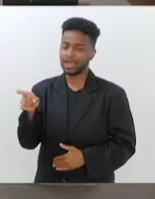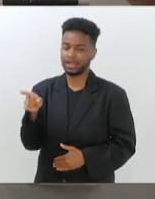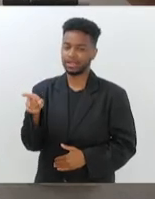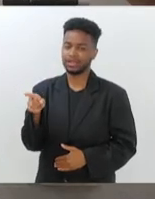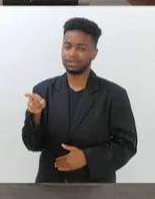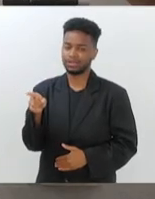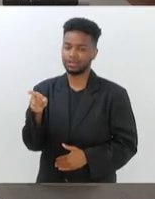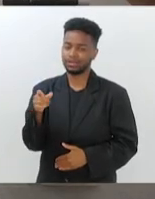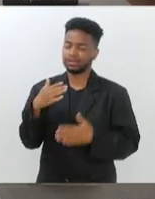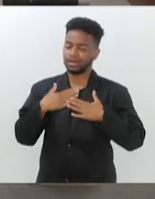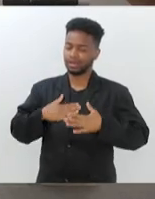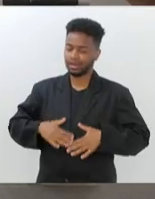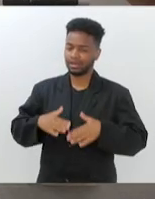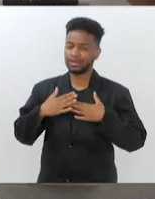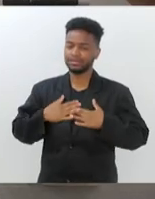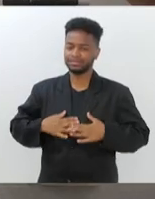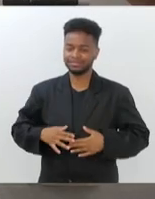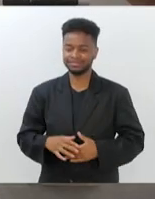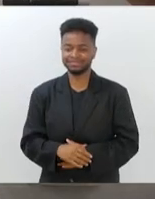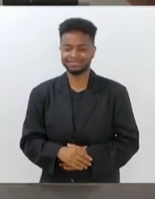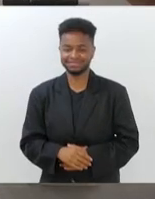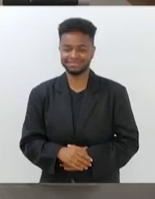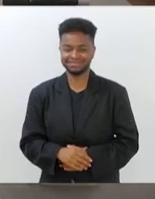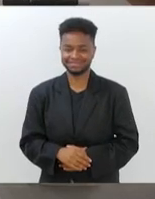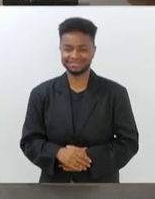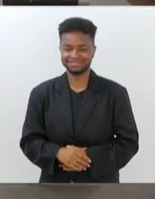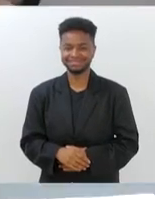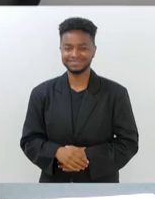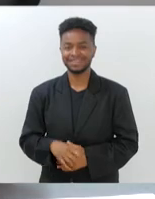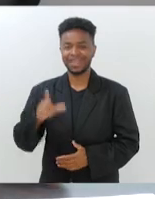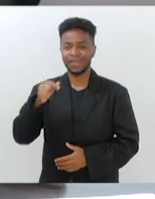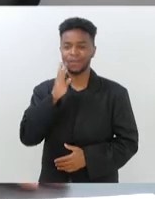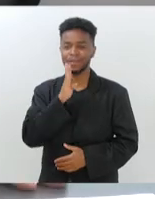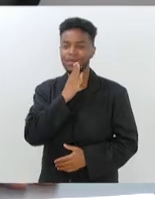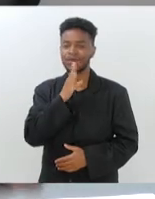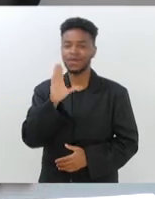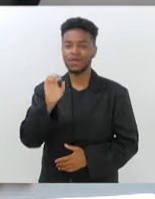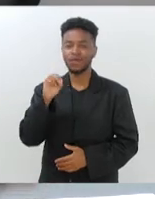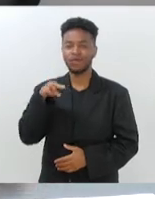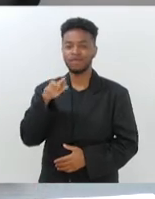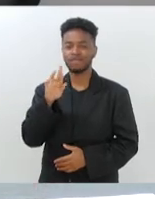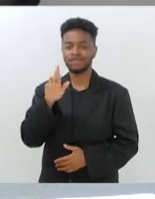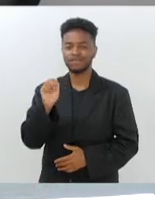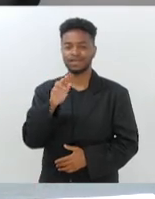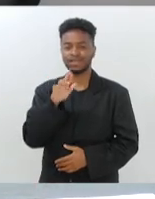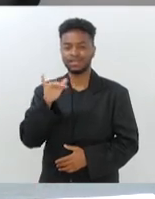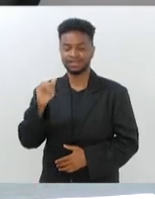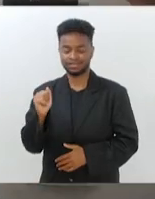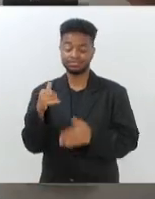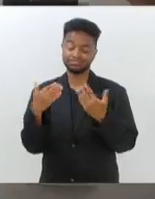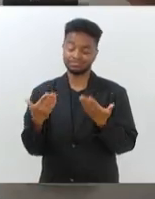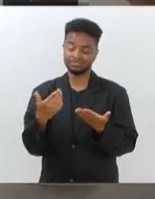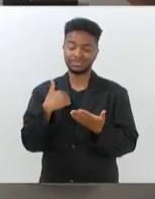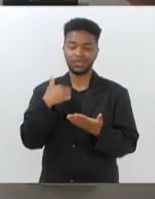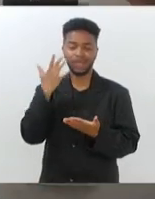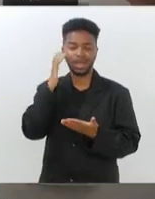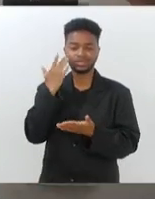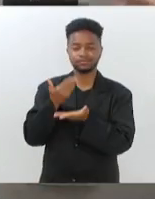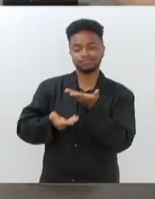acalmando se acalmando né é o boteco da Confraria ficando ali em Fraternidade aí acho